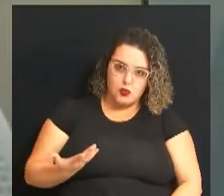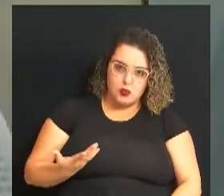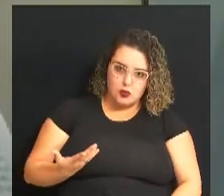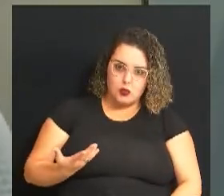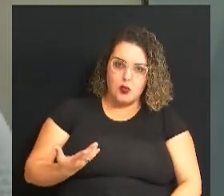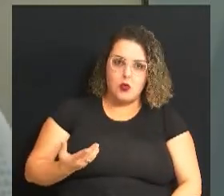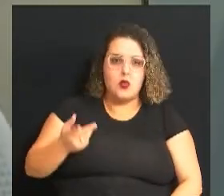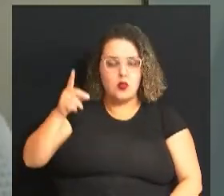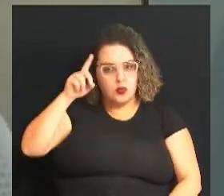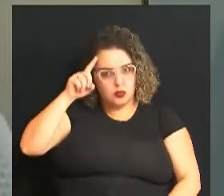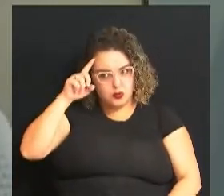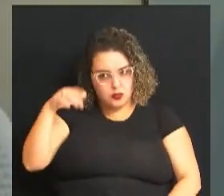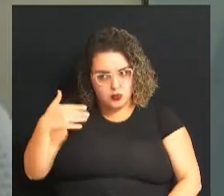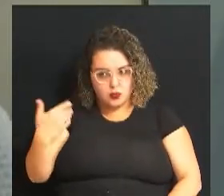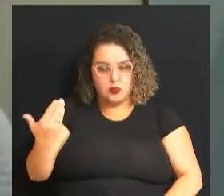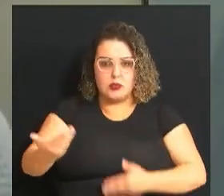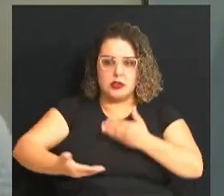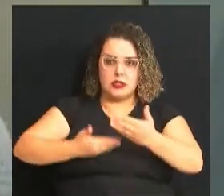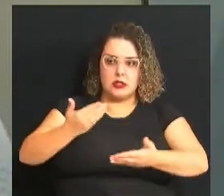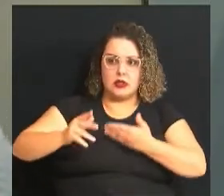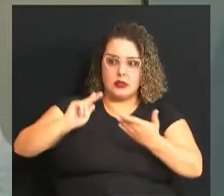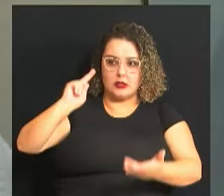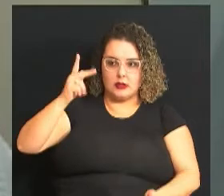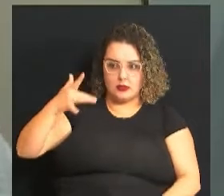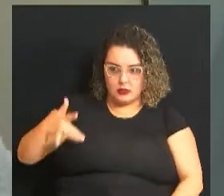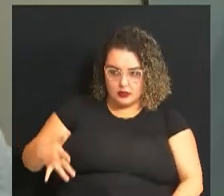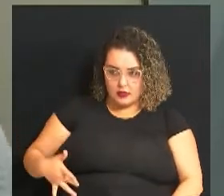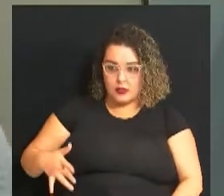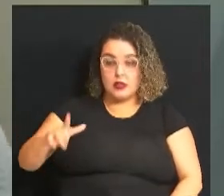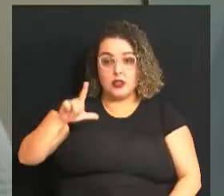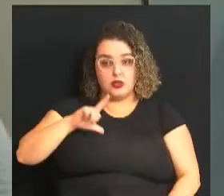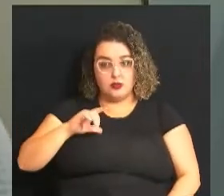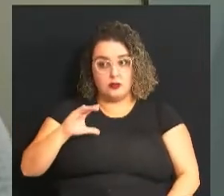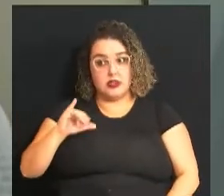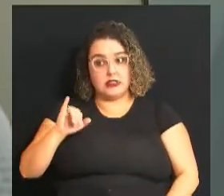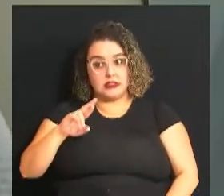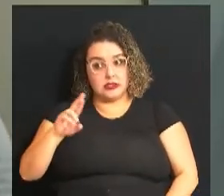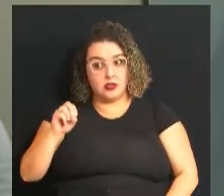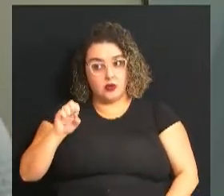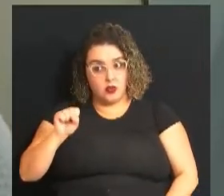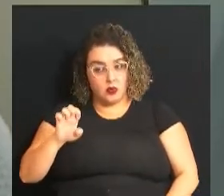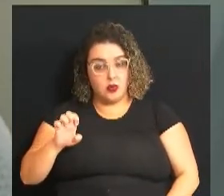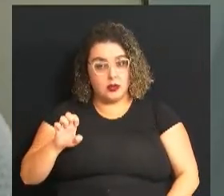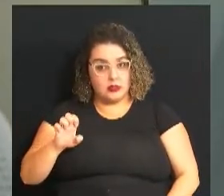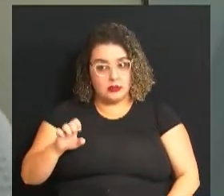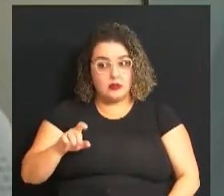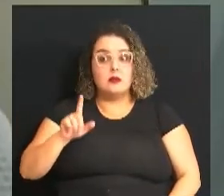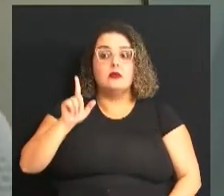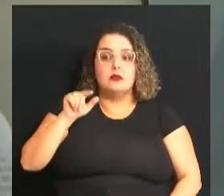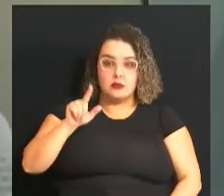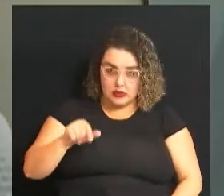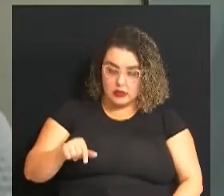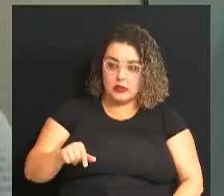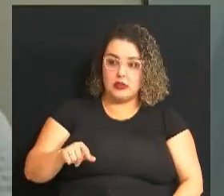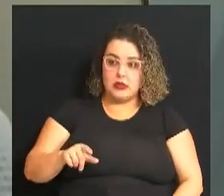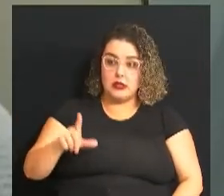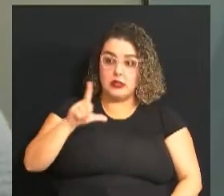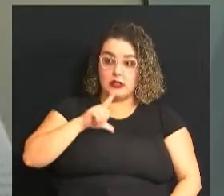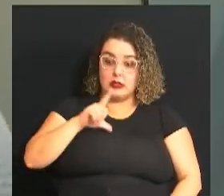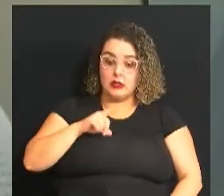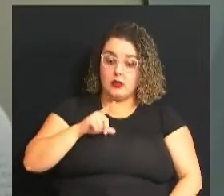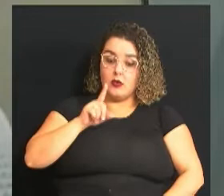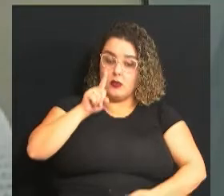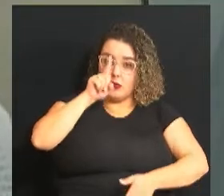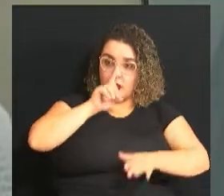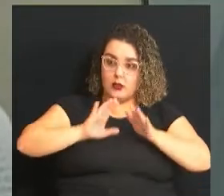que tratou uma hepatite e já tinha uma cirrose, esse paciente ele vai ter que realmente ter um cuidado de não